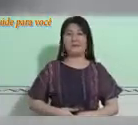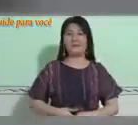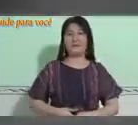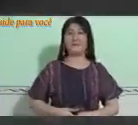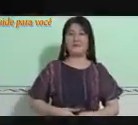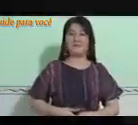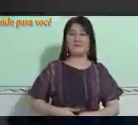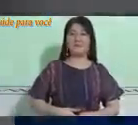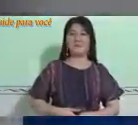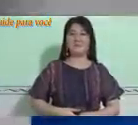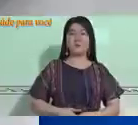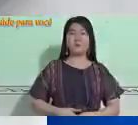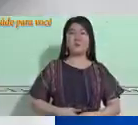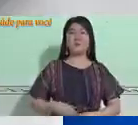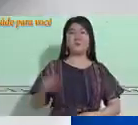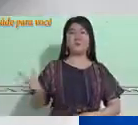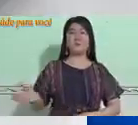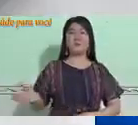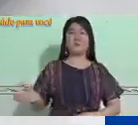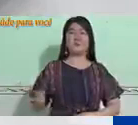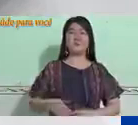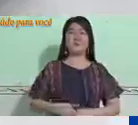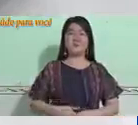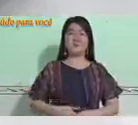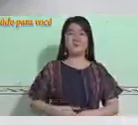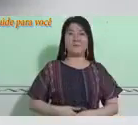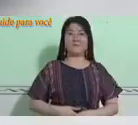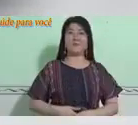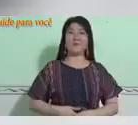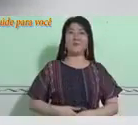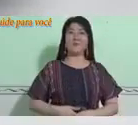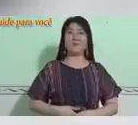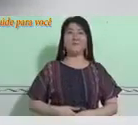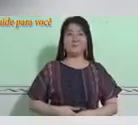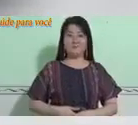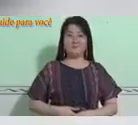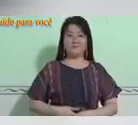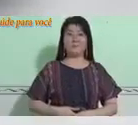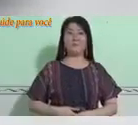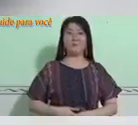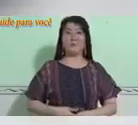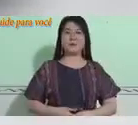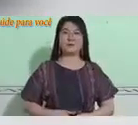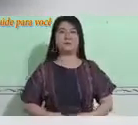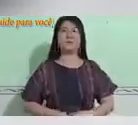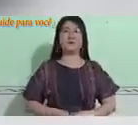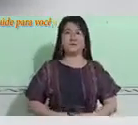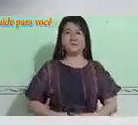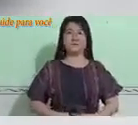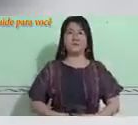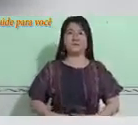um urologista assim que quiser identificar uma diferença no tamanho do escroto vírgula de forma a fazer o diagnóstico e iniciar